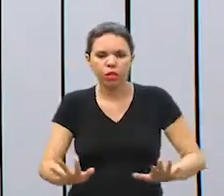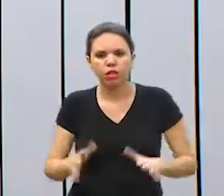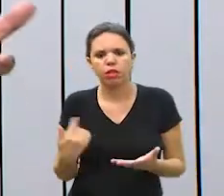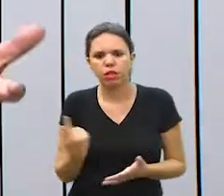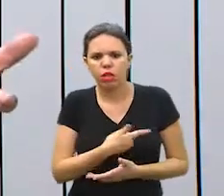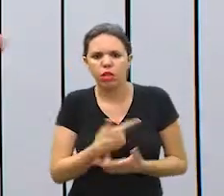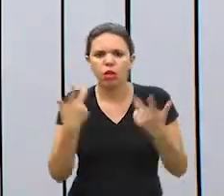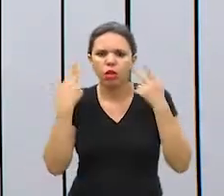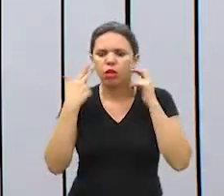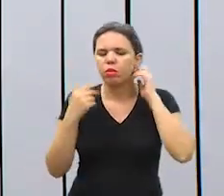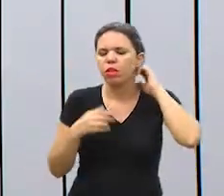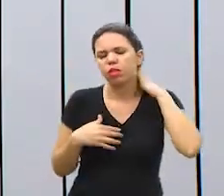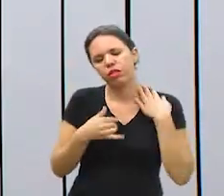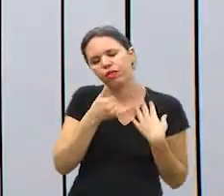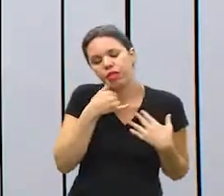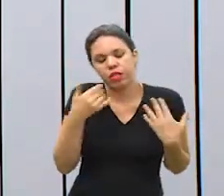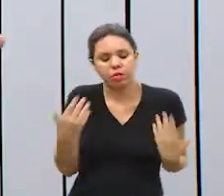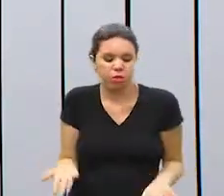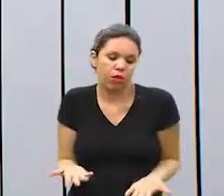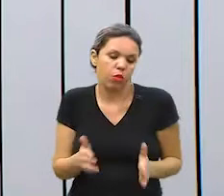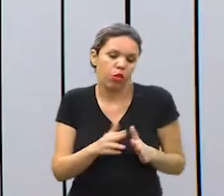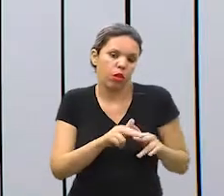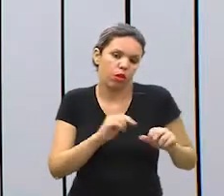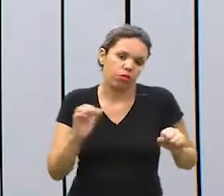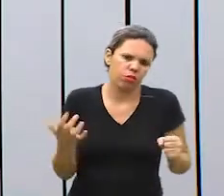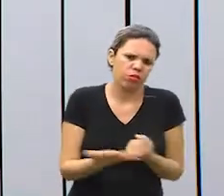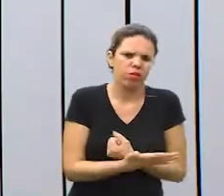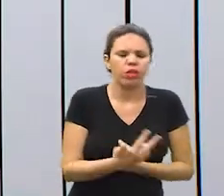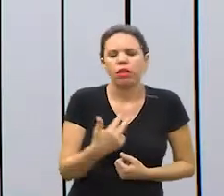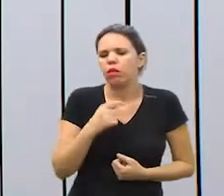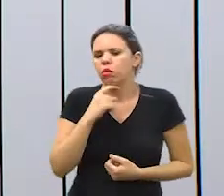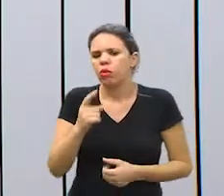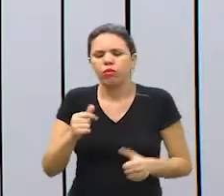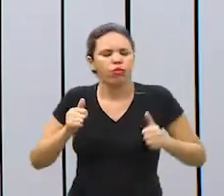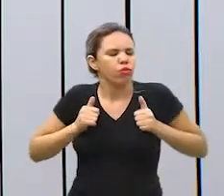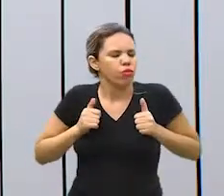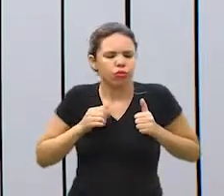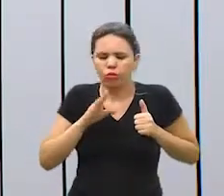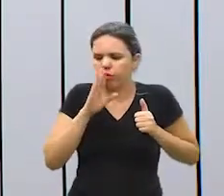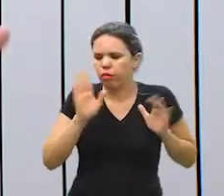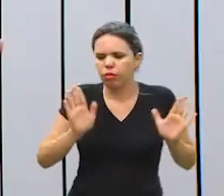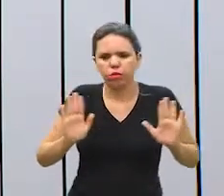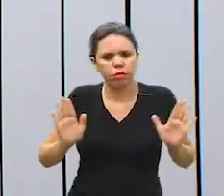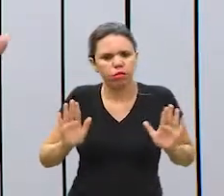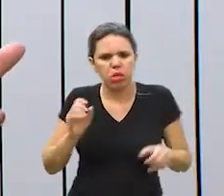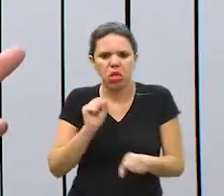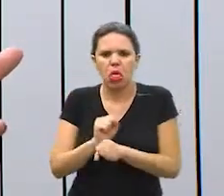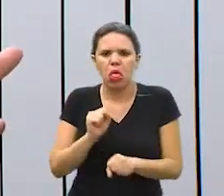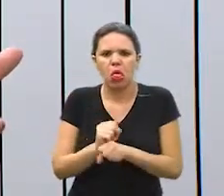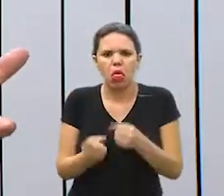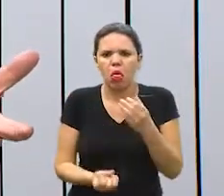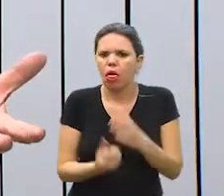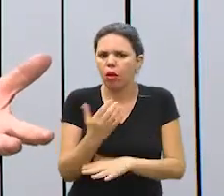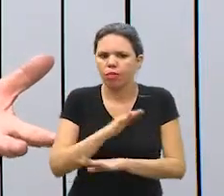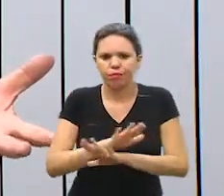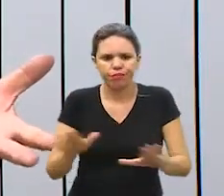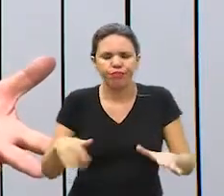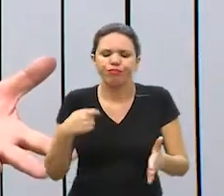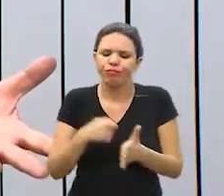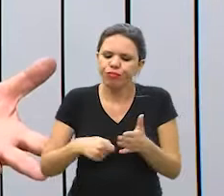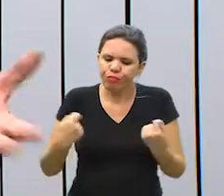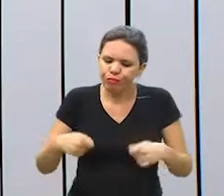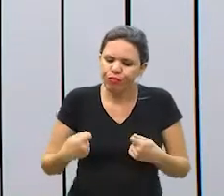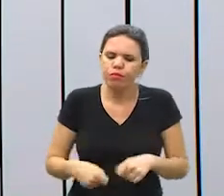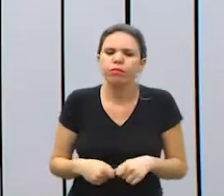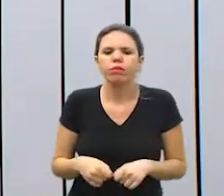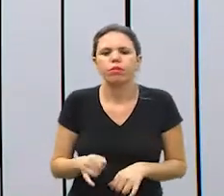a normalidade, mas infelizmente com essa pandemia ninguém pode cruzar os braços e ficar esperando as coisas, porque nada vai cair